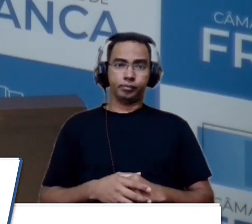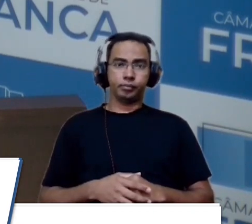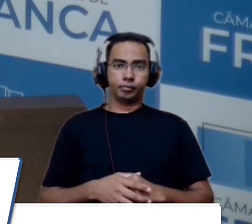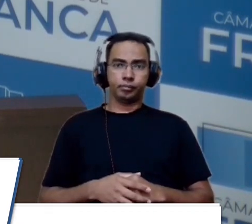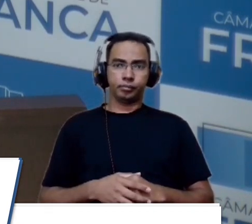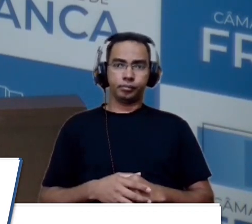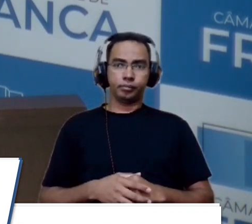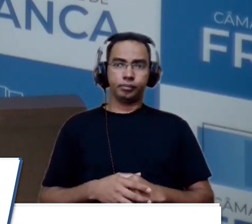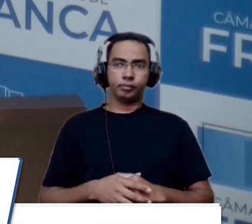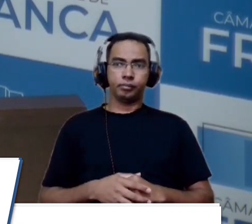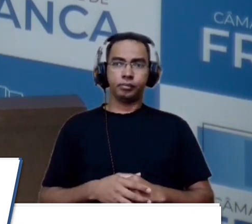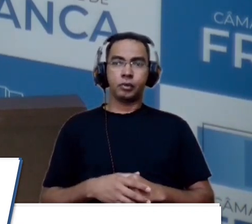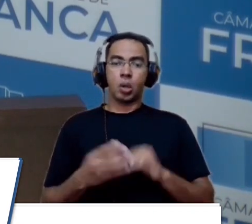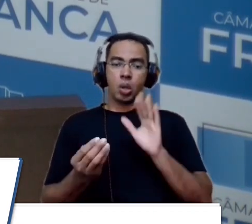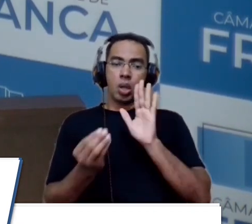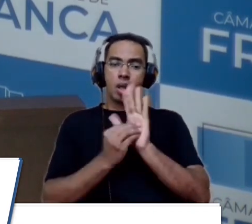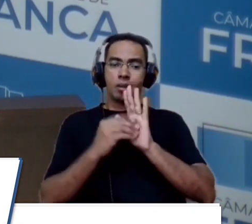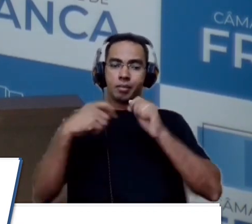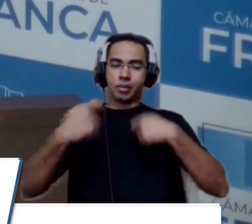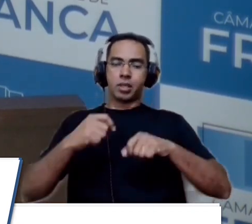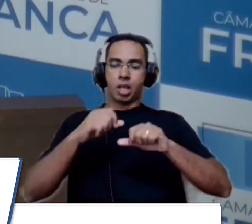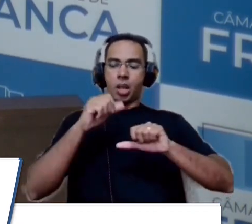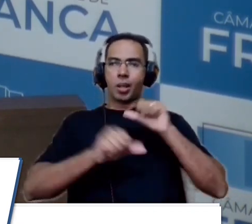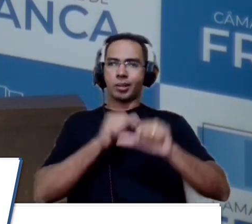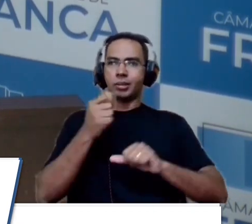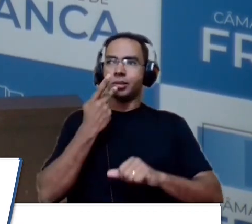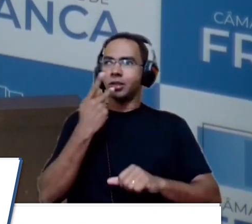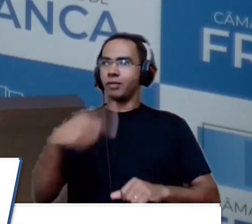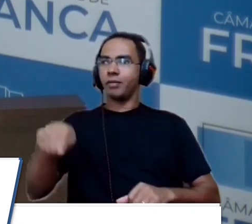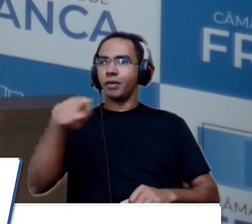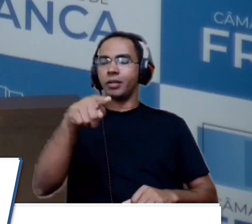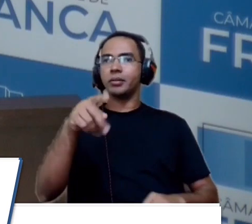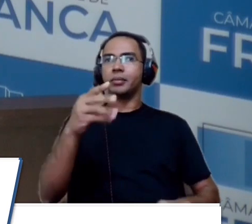a tributação tem que ser mudada. Você falou